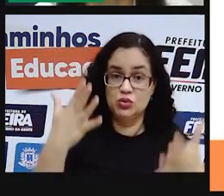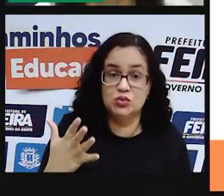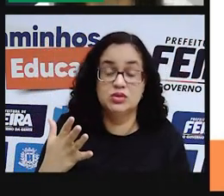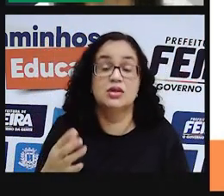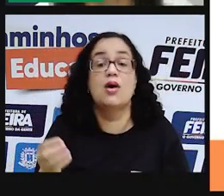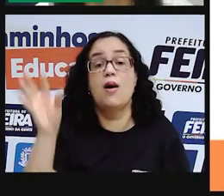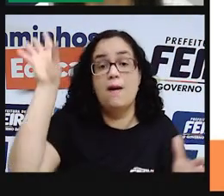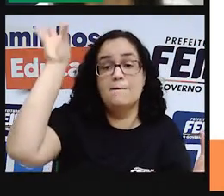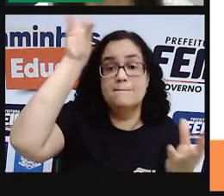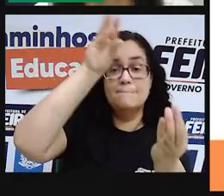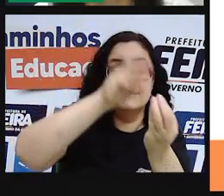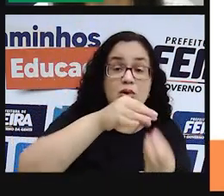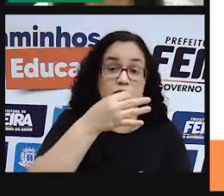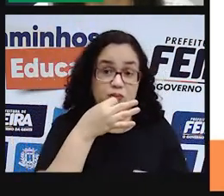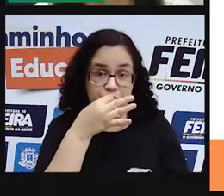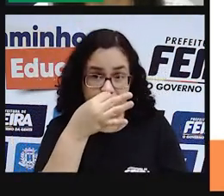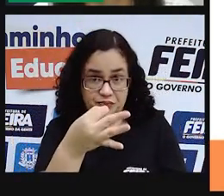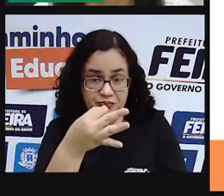resenha crítica.